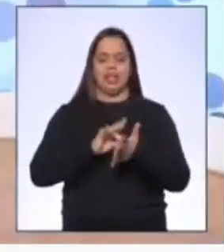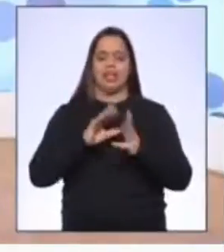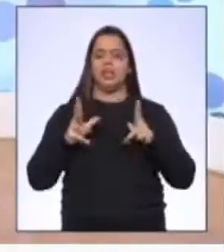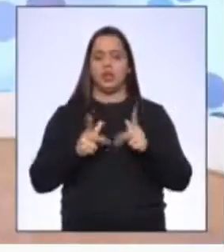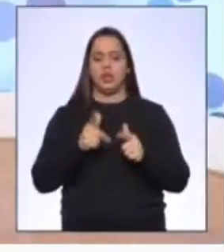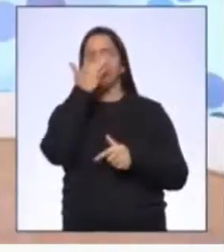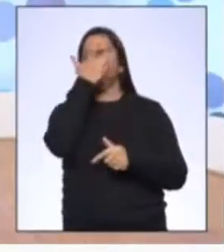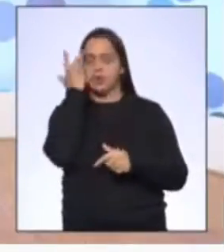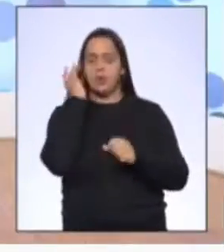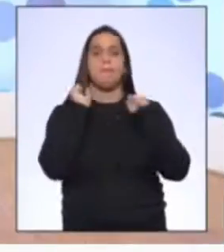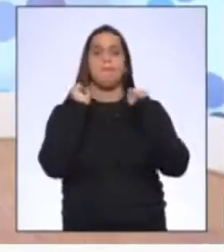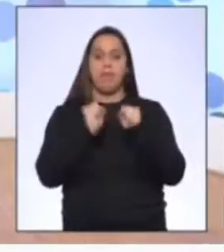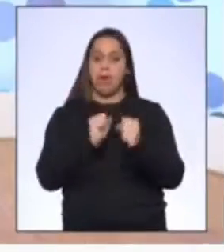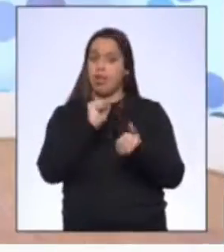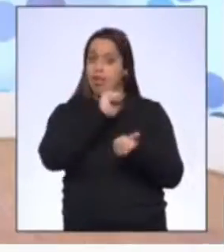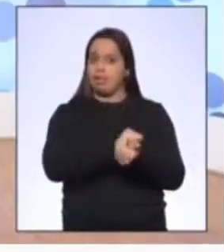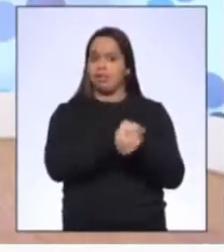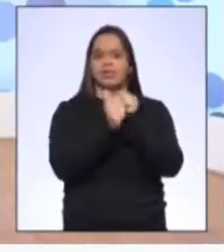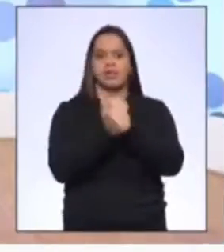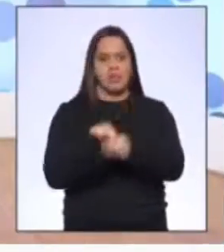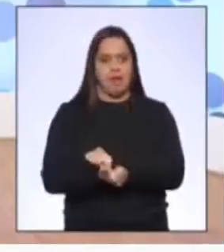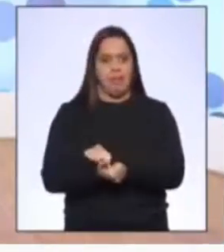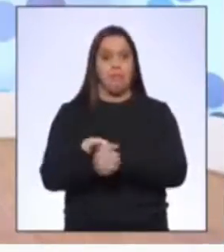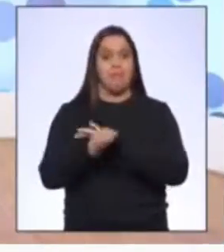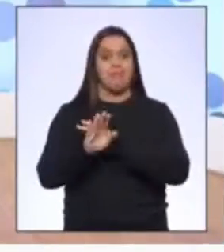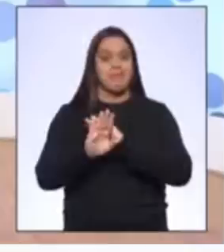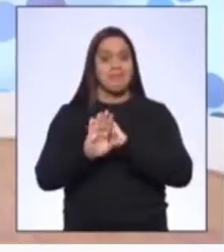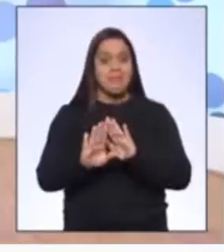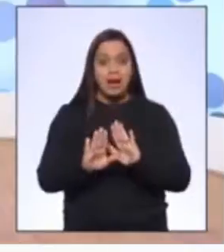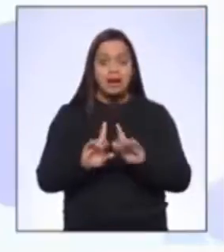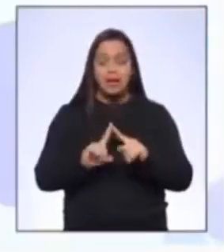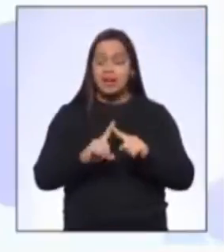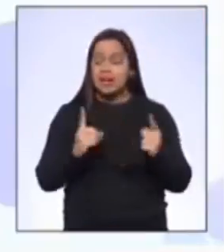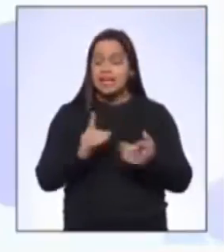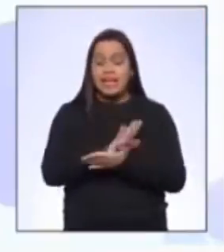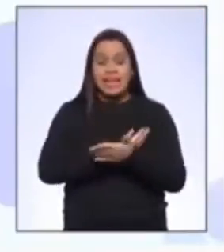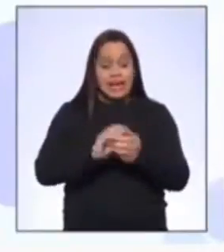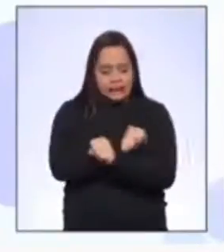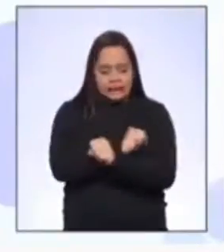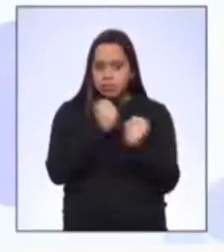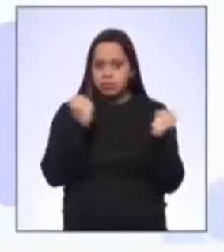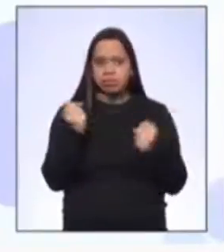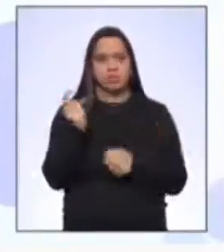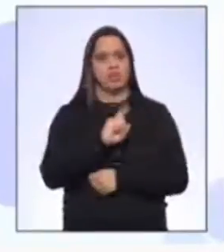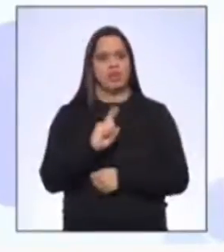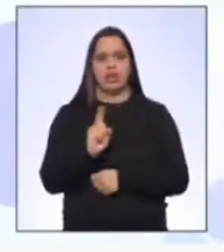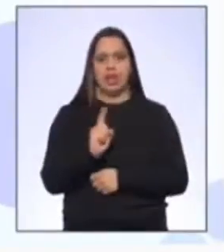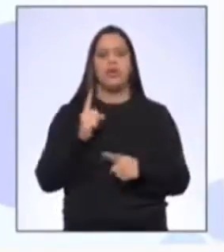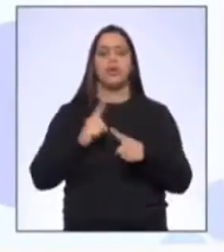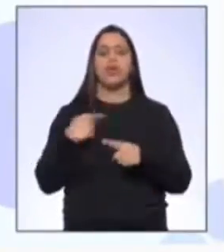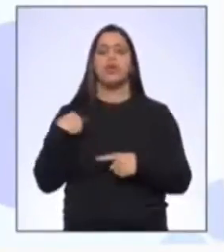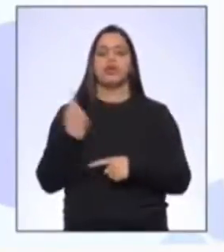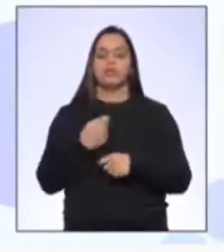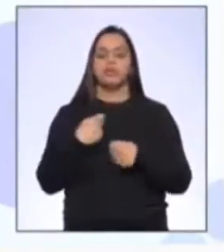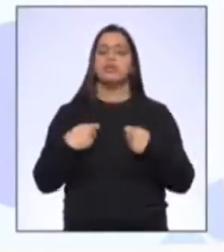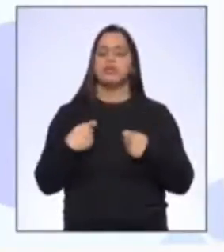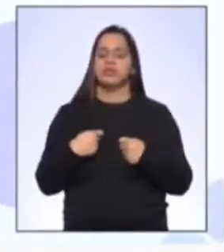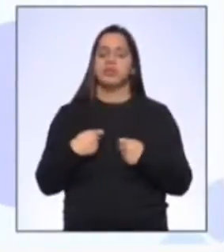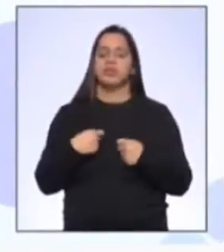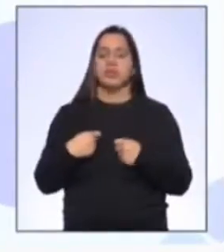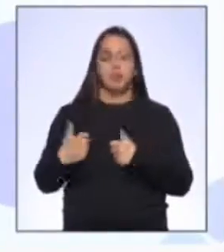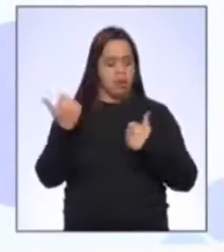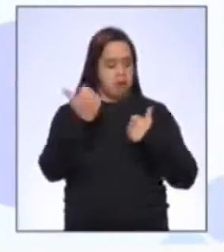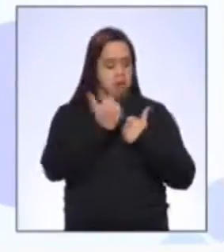gente faz aquela adaptação mas nada é impossível porque nós temos que nos colocar até no lugar do outro né se eu posso porque